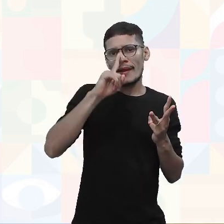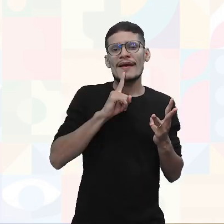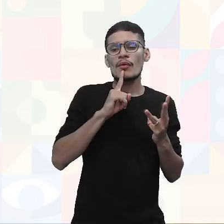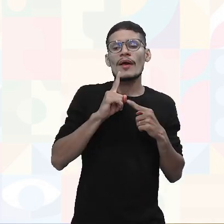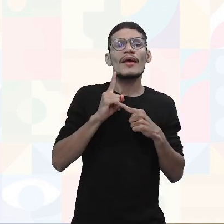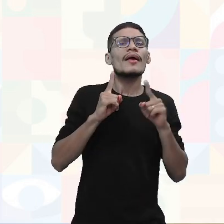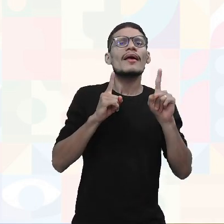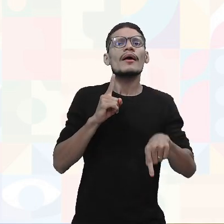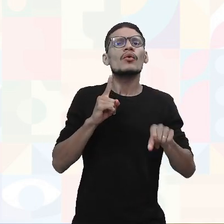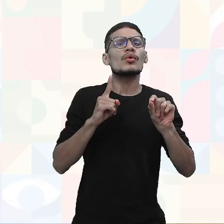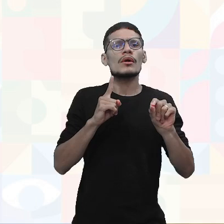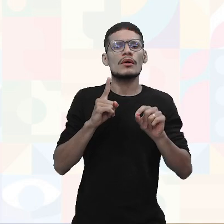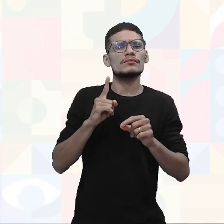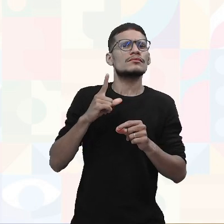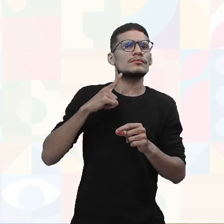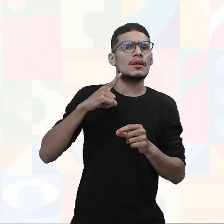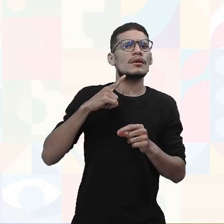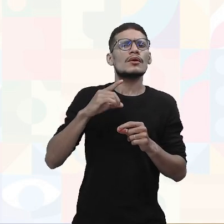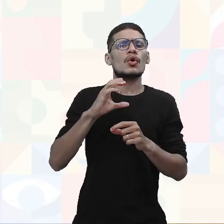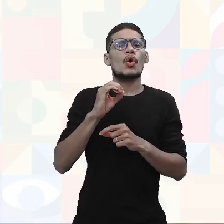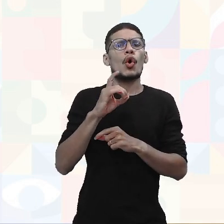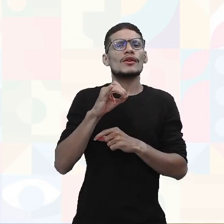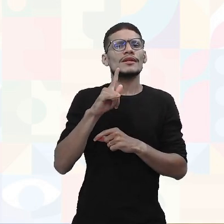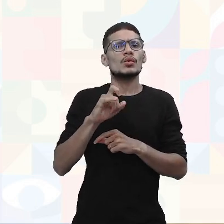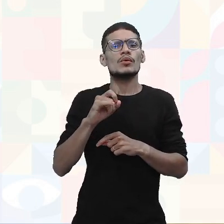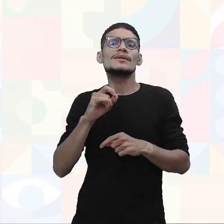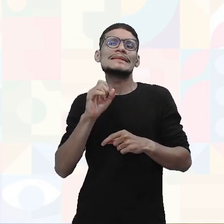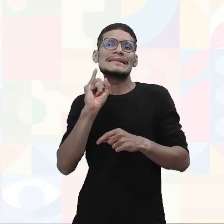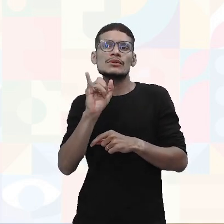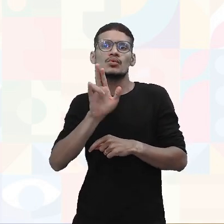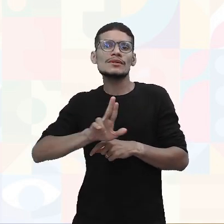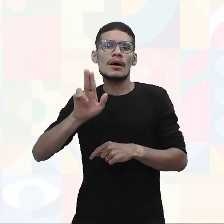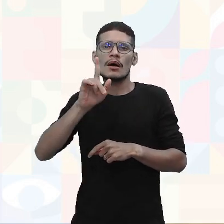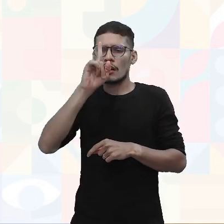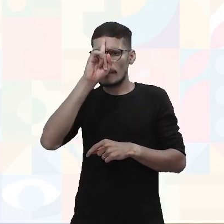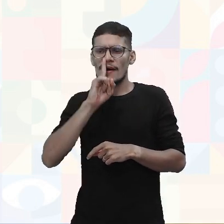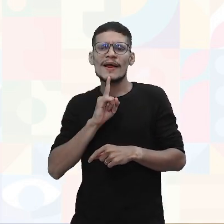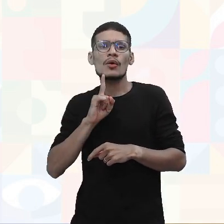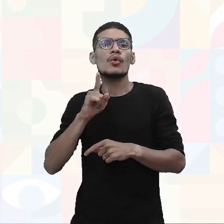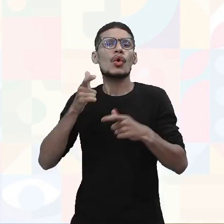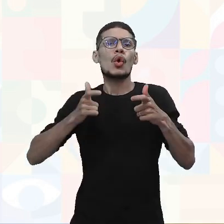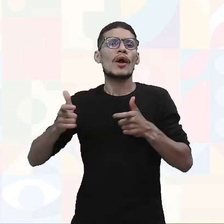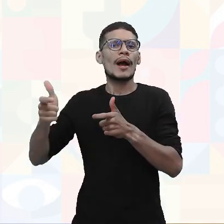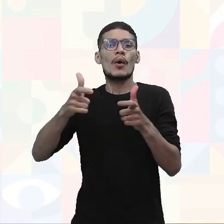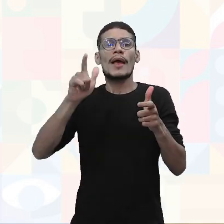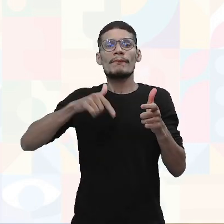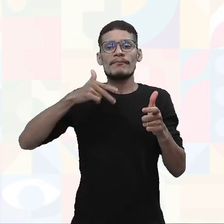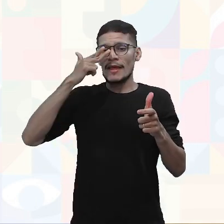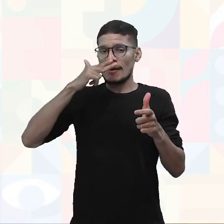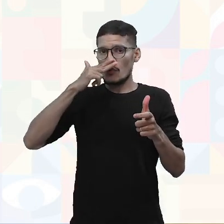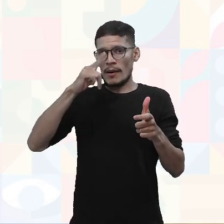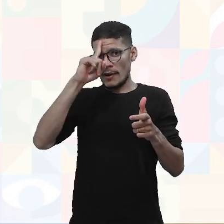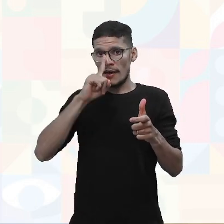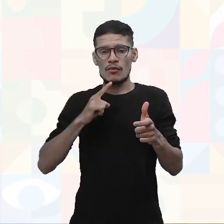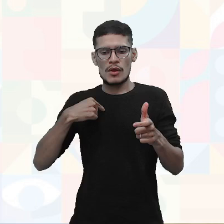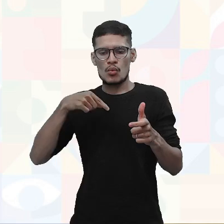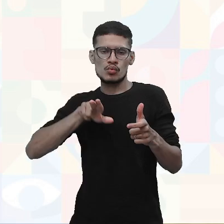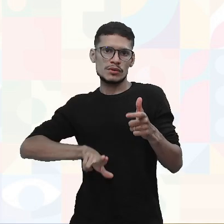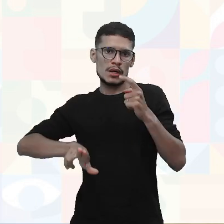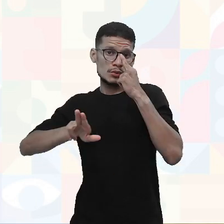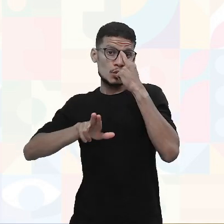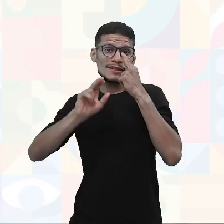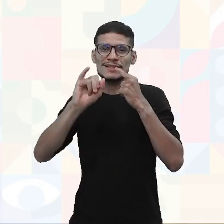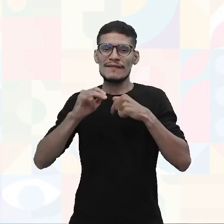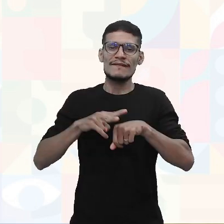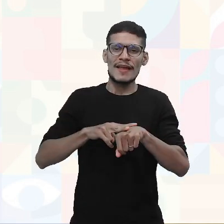amarelo ele vai ter um determinado código para quê? Para quando eu for utilizar essa cor nos locais, ser o mesmo amarelo que eu vou estar aplicando. Ou se for um